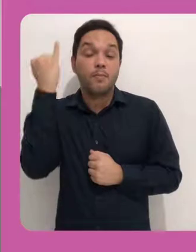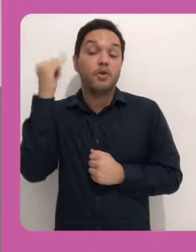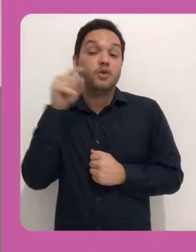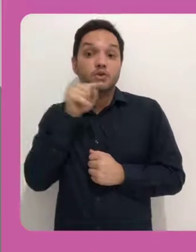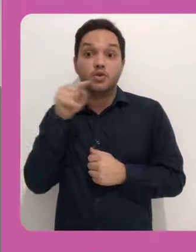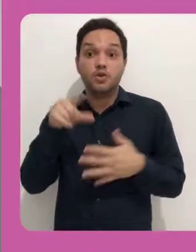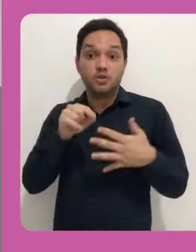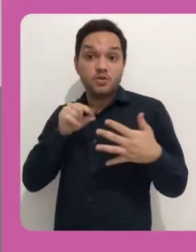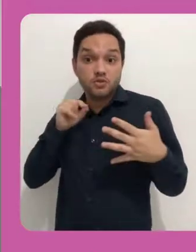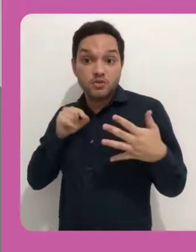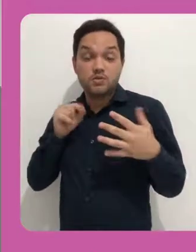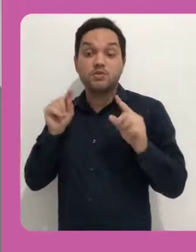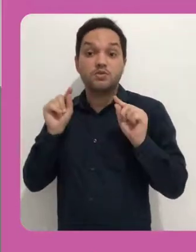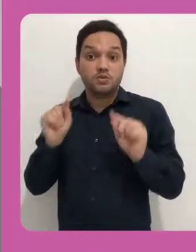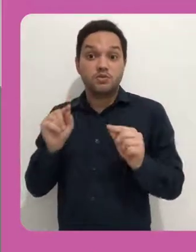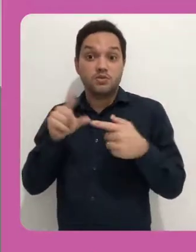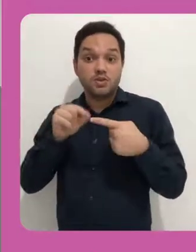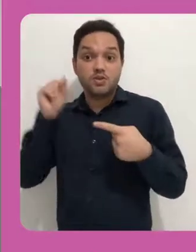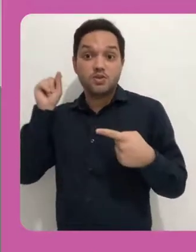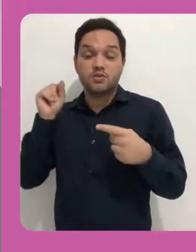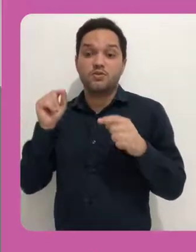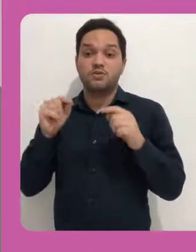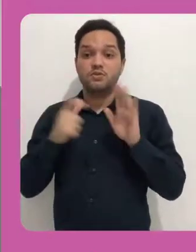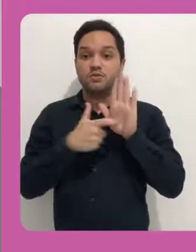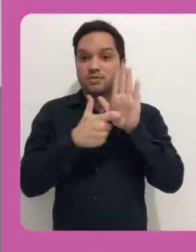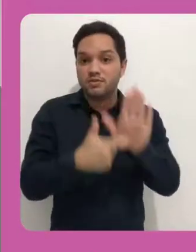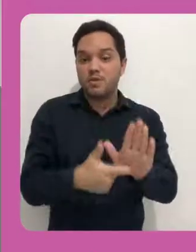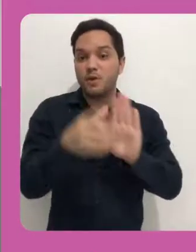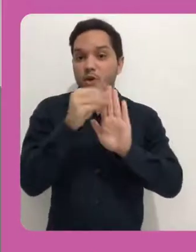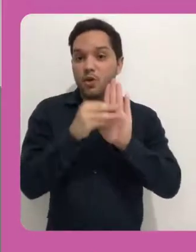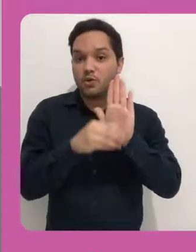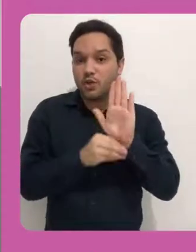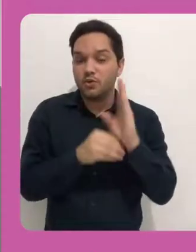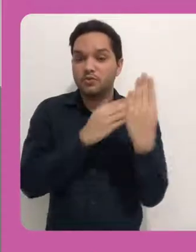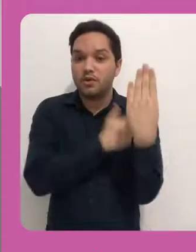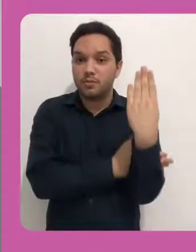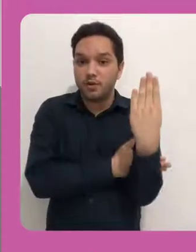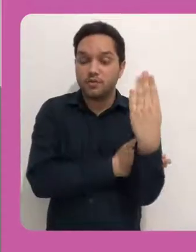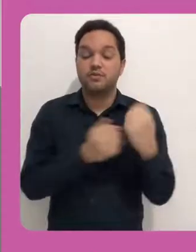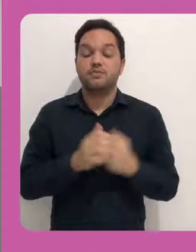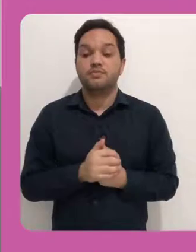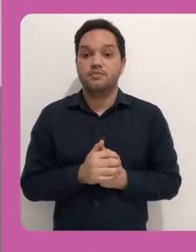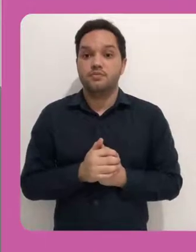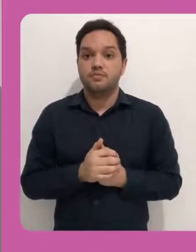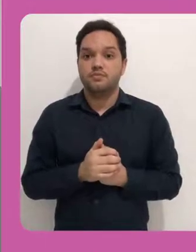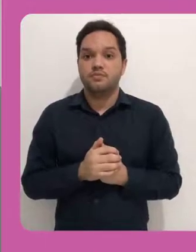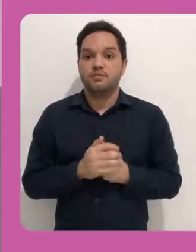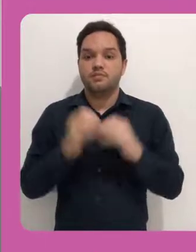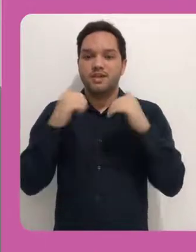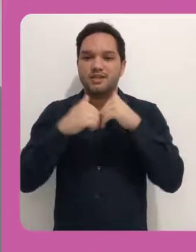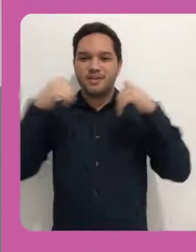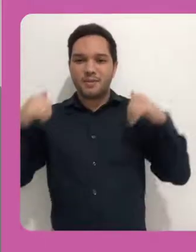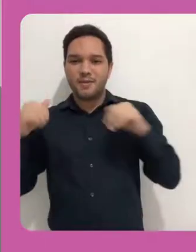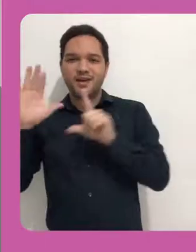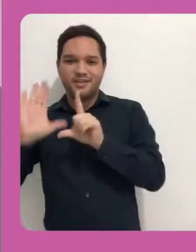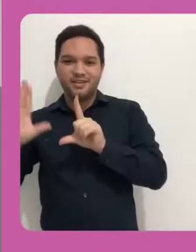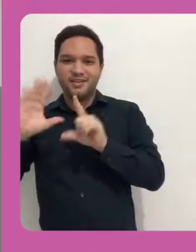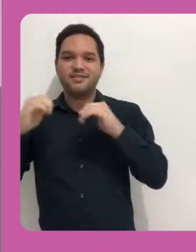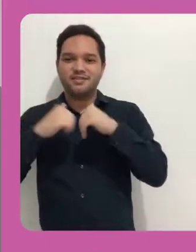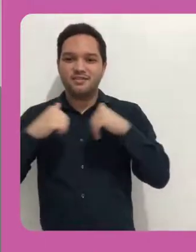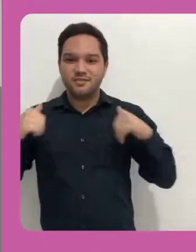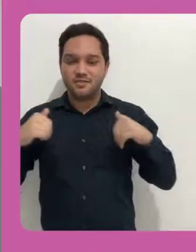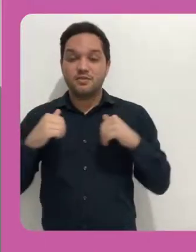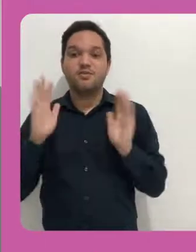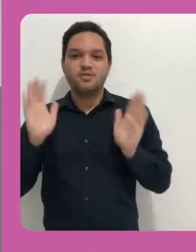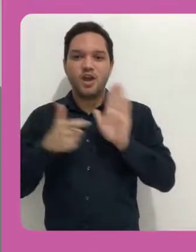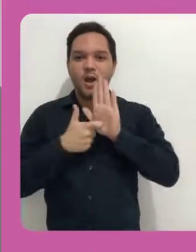da pasta em uma página separada. É como eu mostrei ali para vocês. Quando a gente envia um zip, quando eu clico sobre